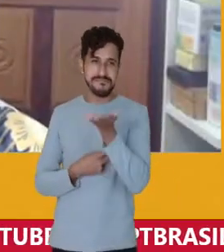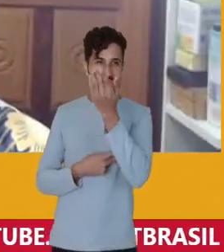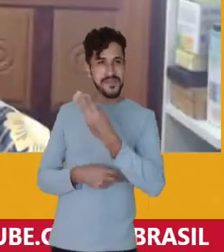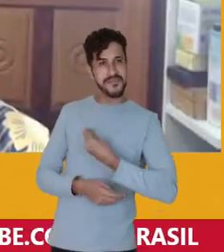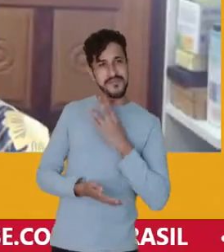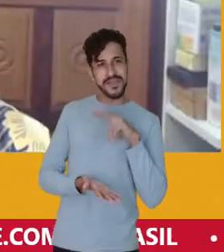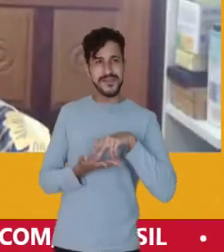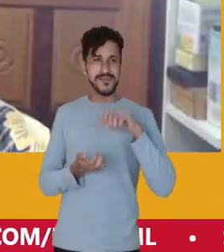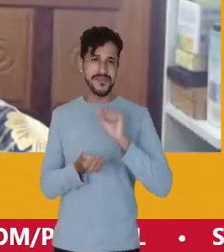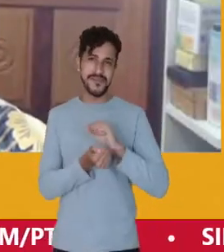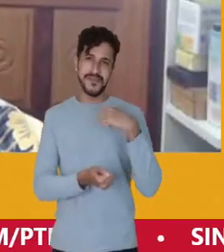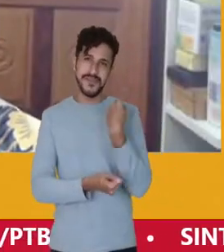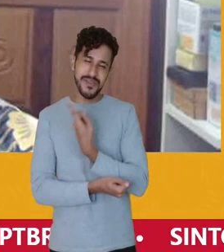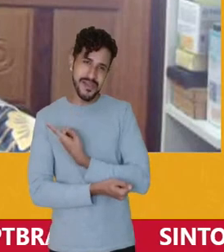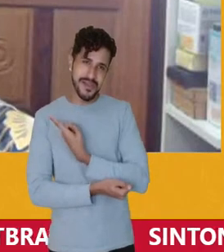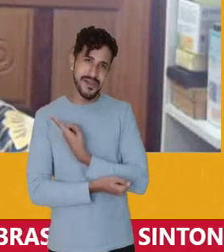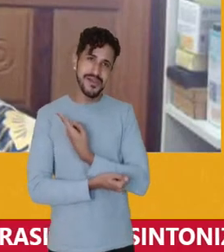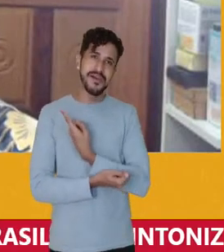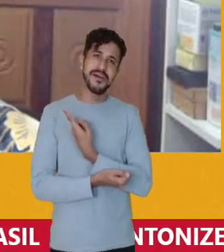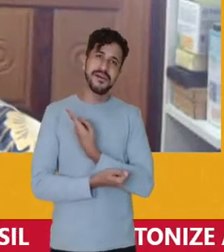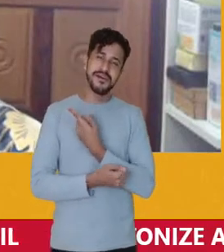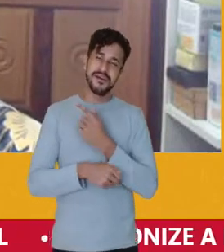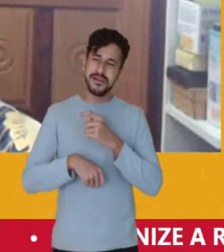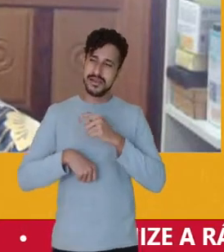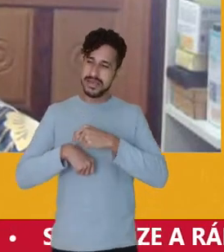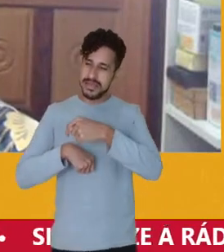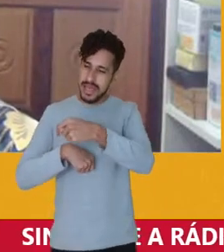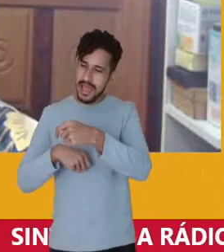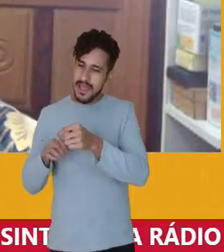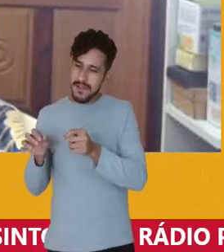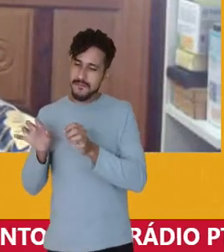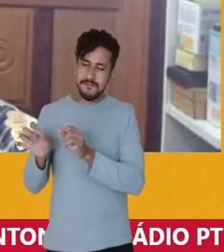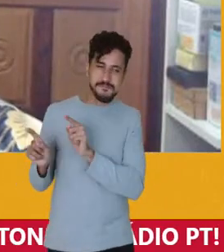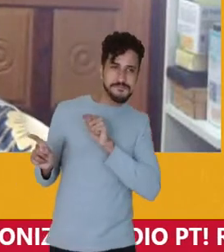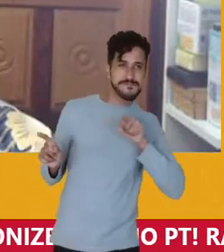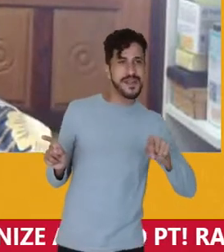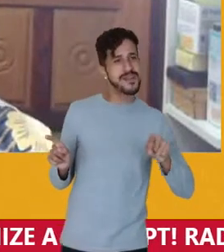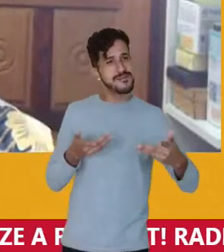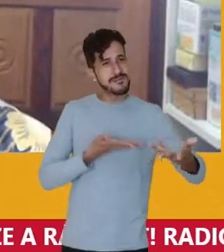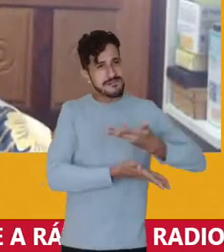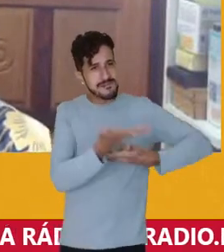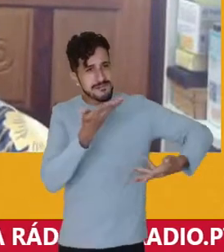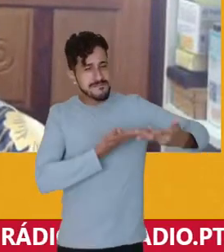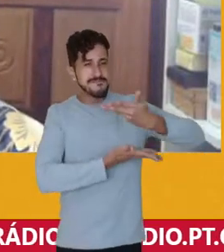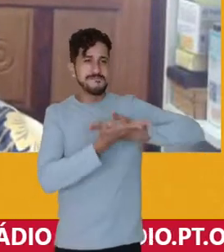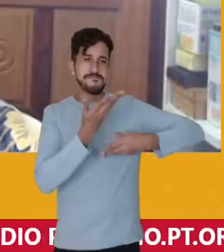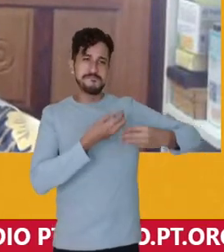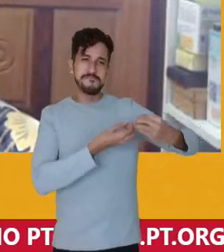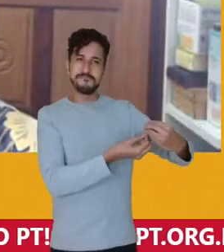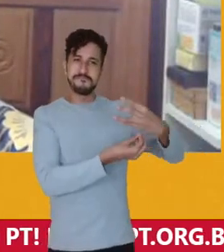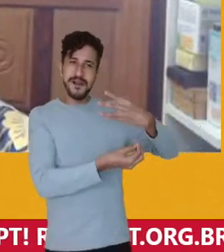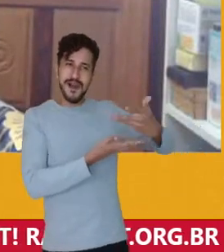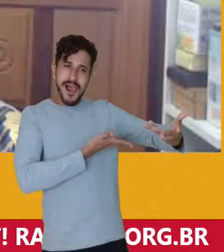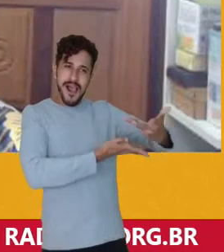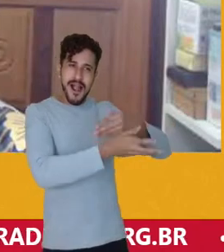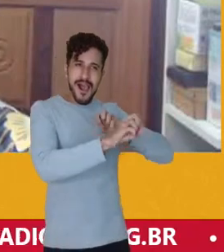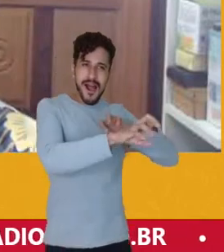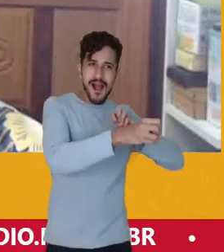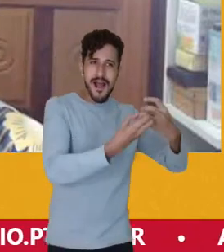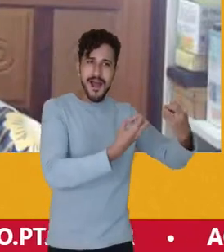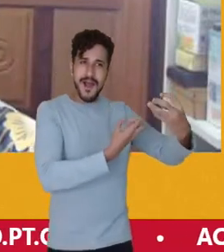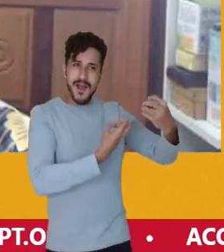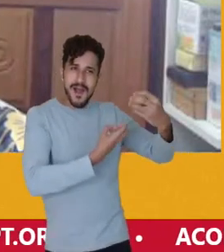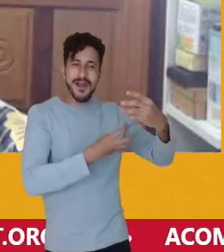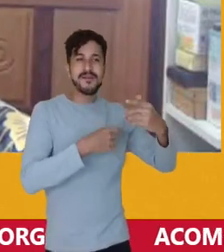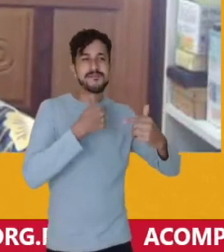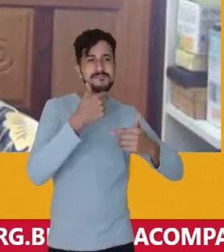aqui conosco, por ceder uma parte do tempo para compartilhar conosco um pouco do saber de vocês, da sabedoria, dos